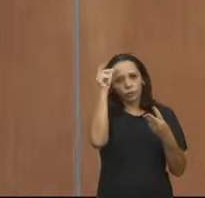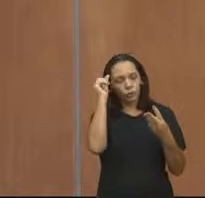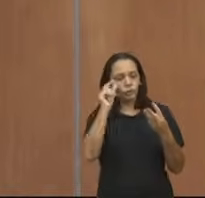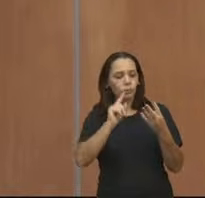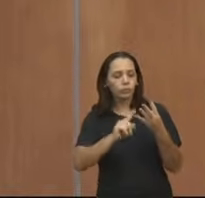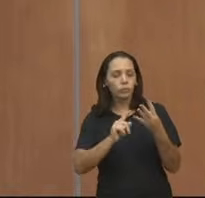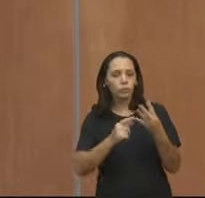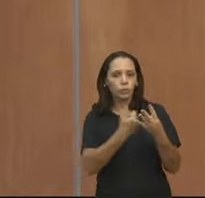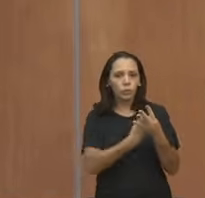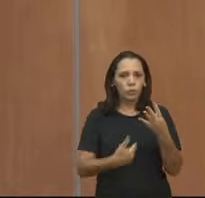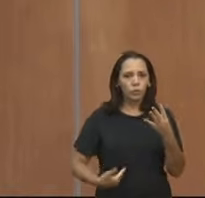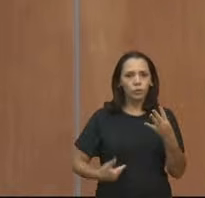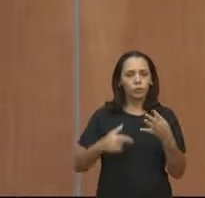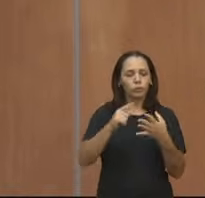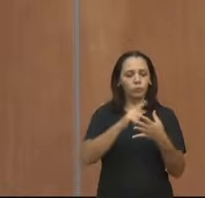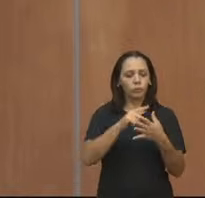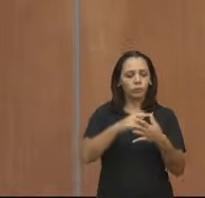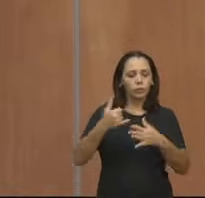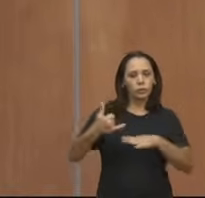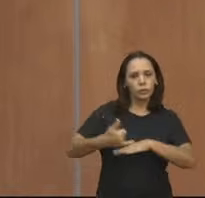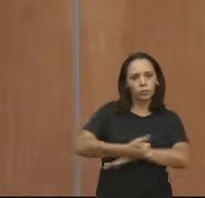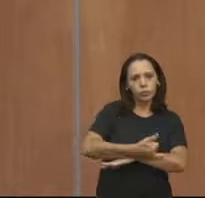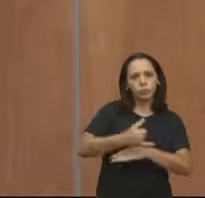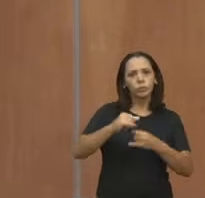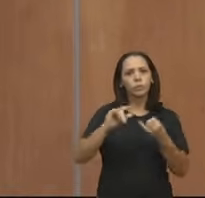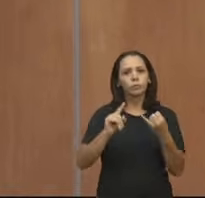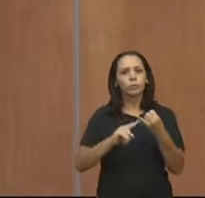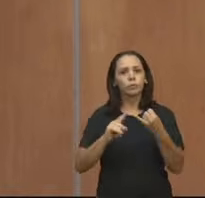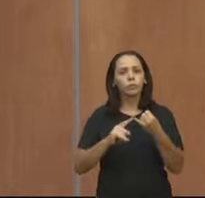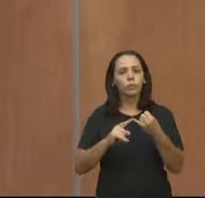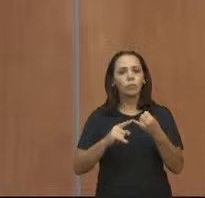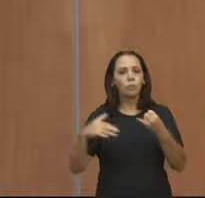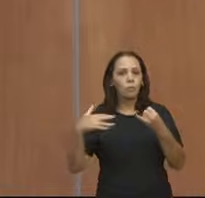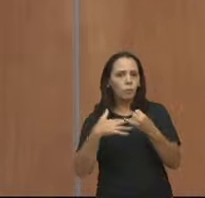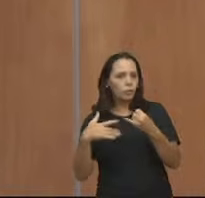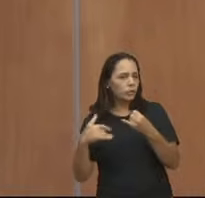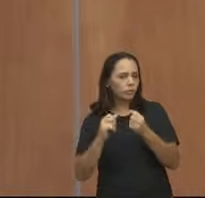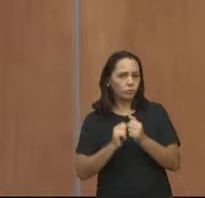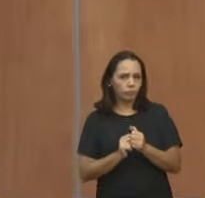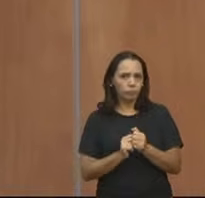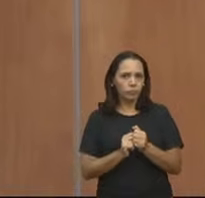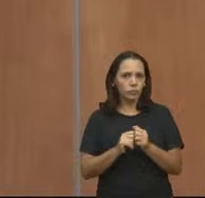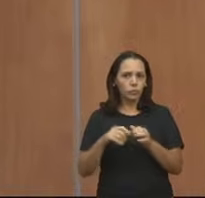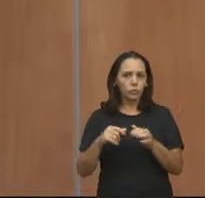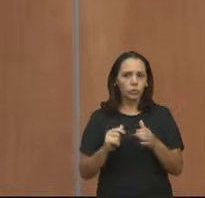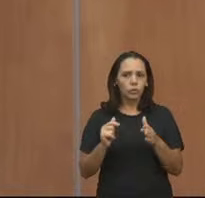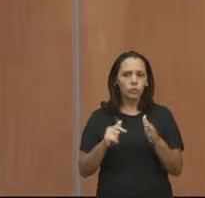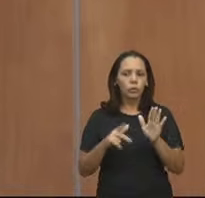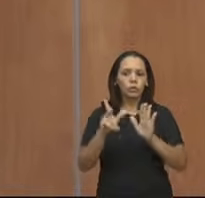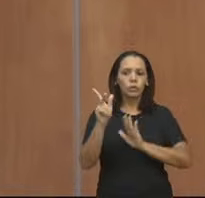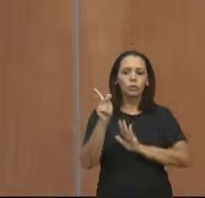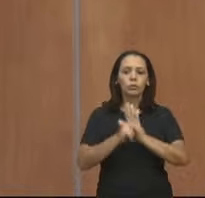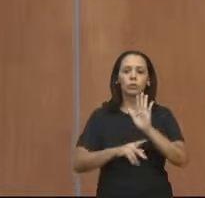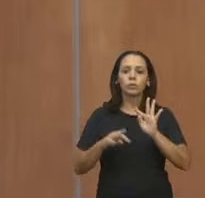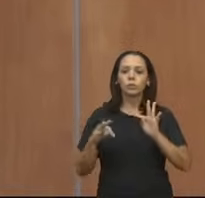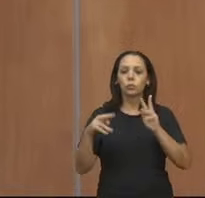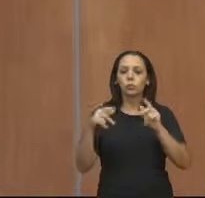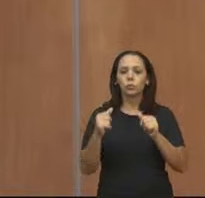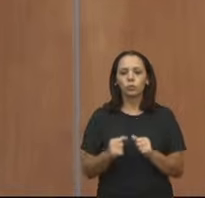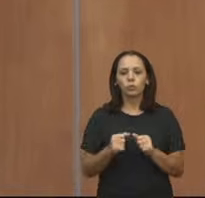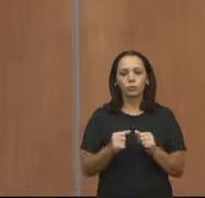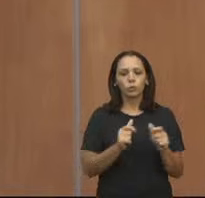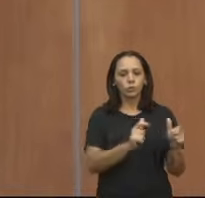urbana. Então aqui nessa peça orçamentária são contemplados todos os segmentos